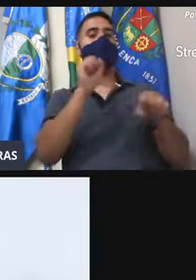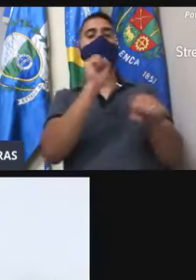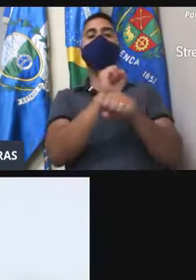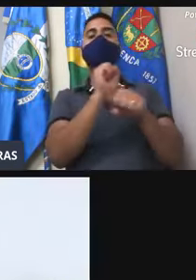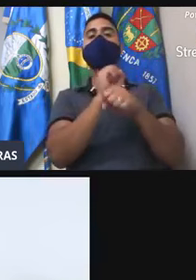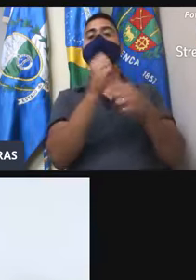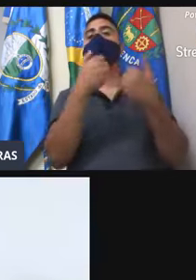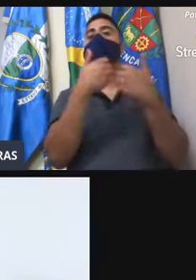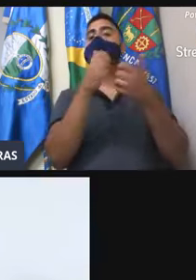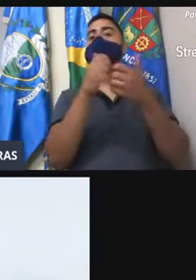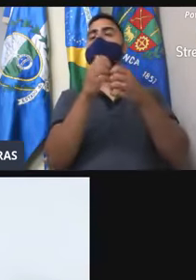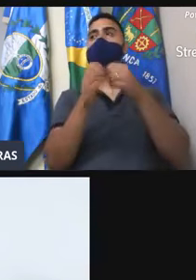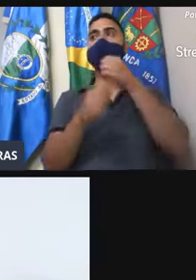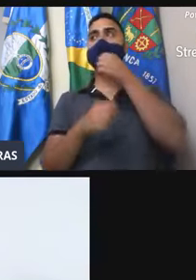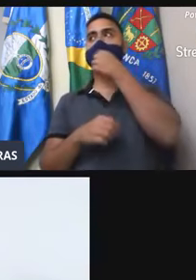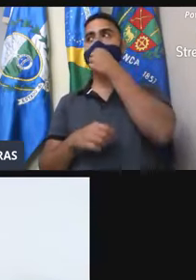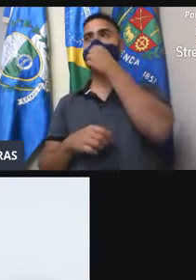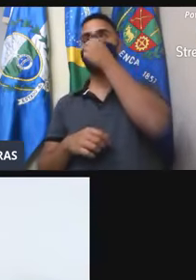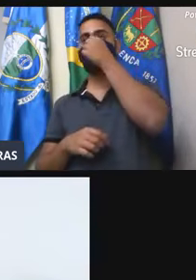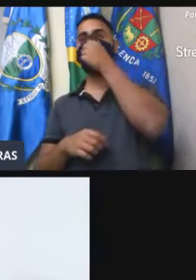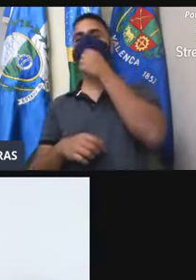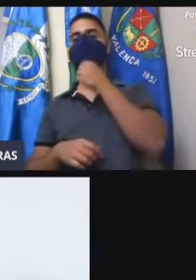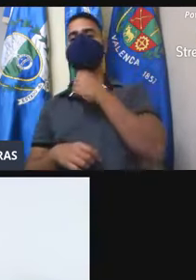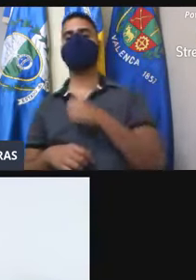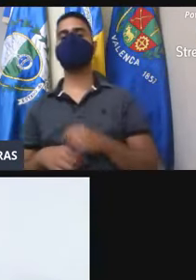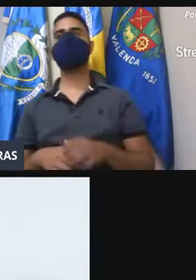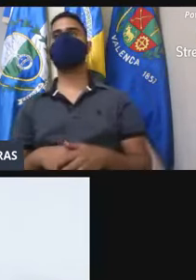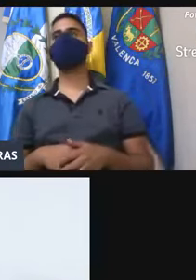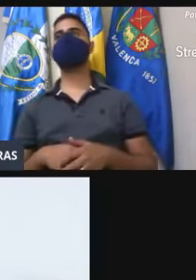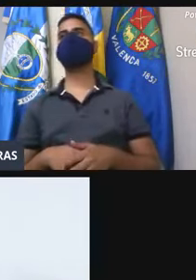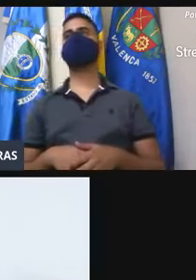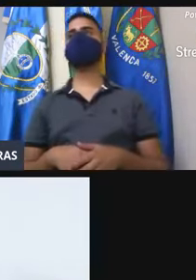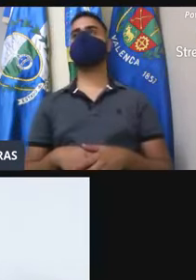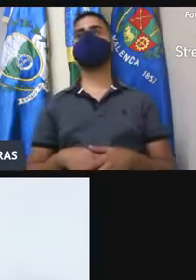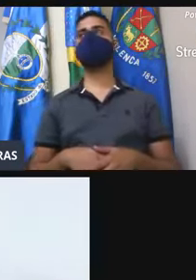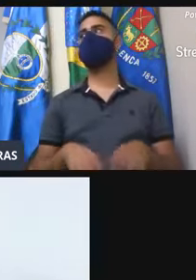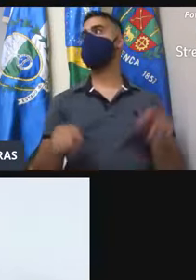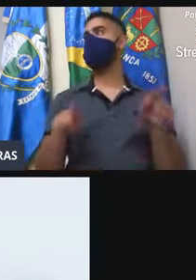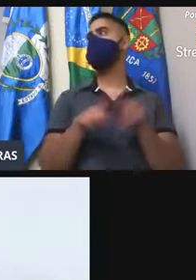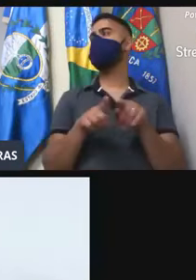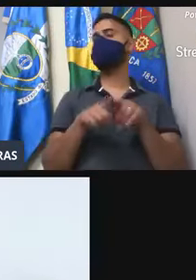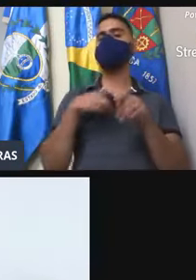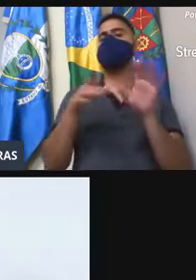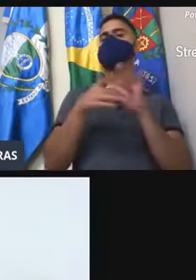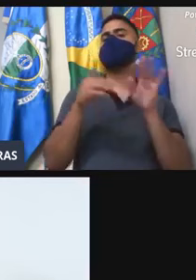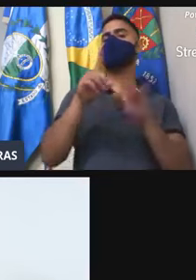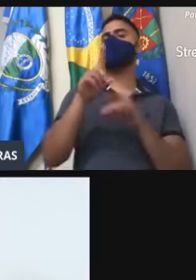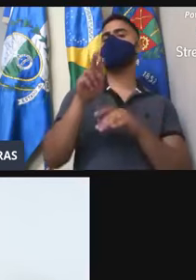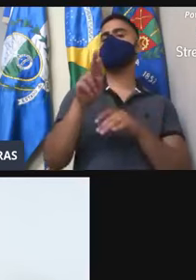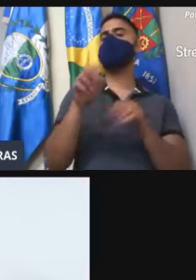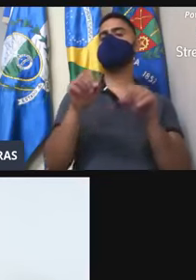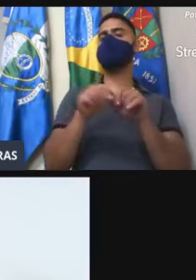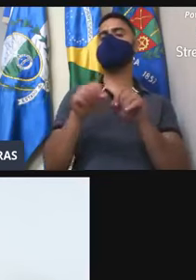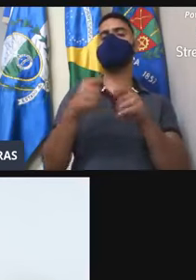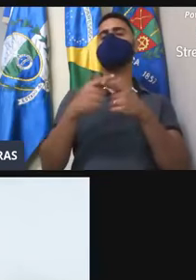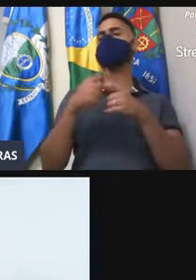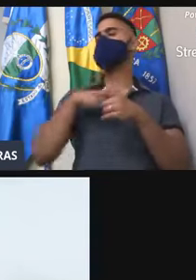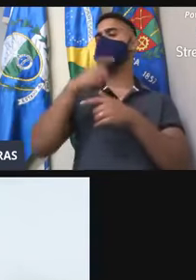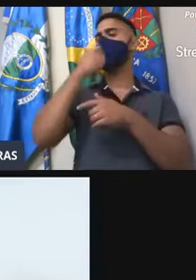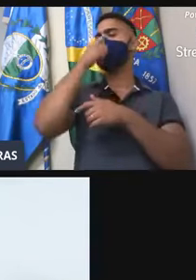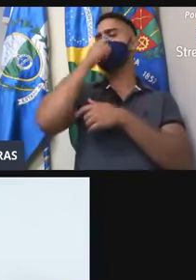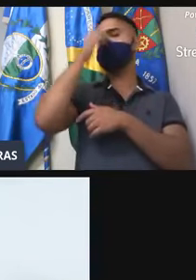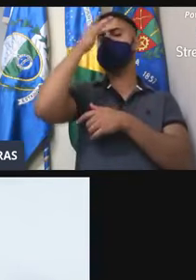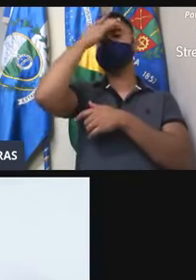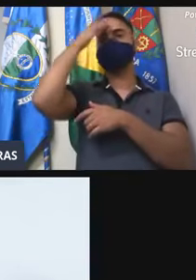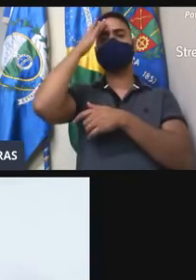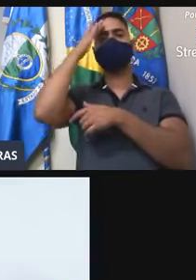ponto que o município tivesse autorização do DR para poder fazer esse ponto um ponto maior, porque ali aglomera um número grande